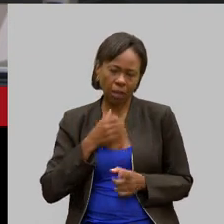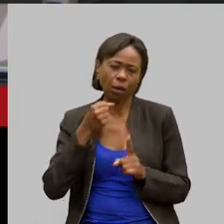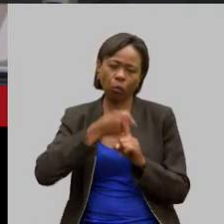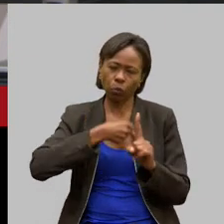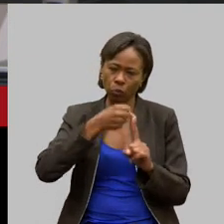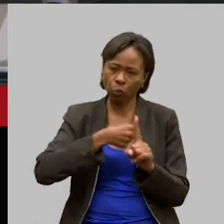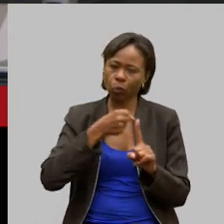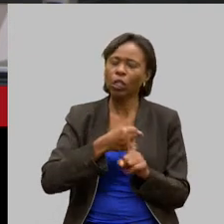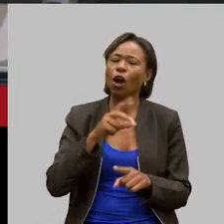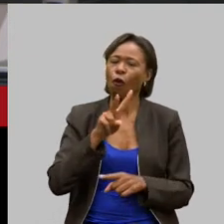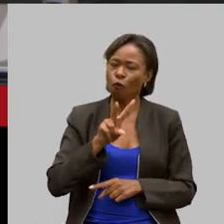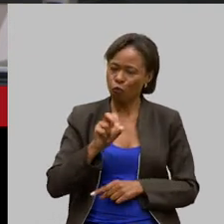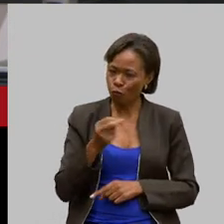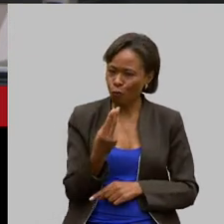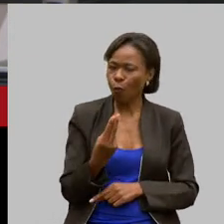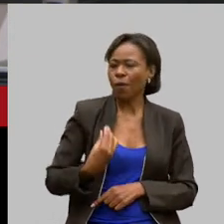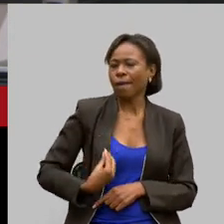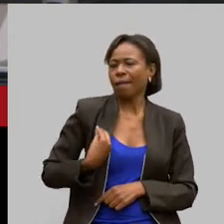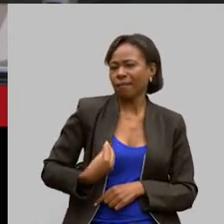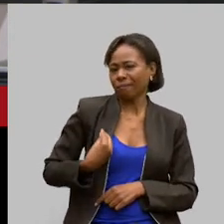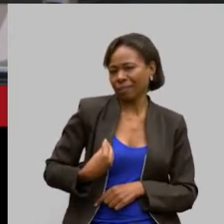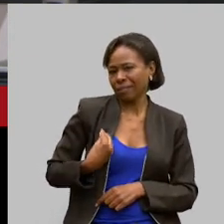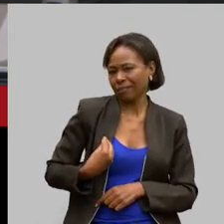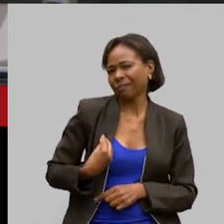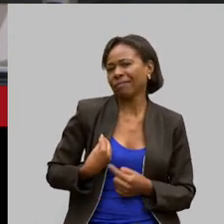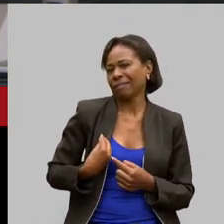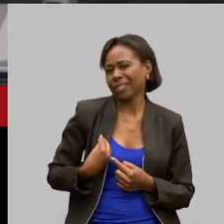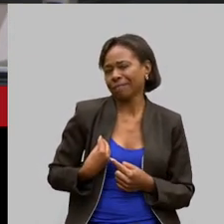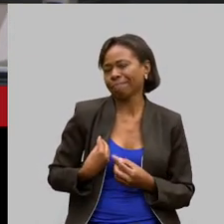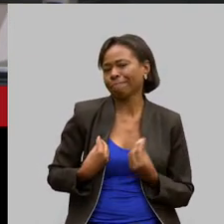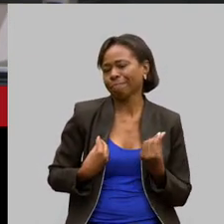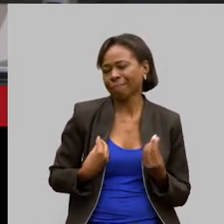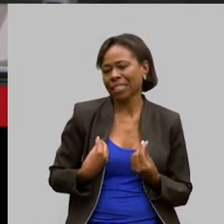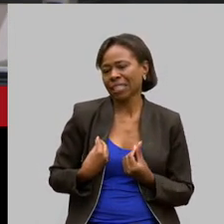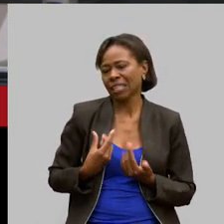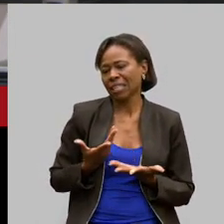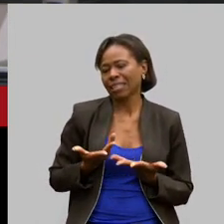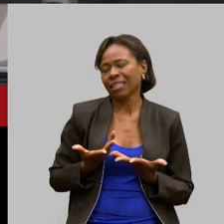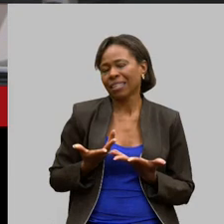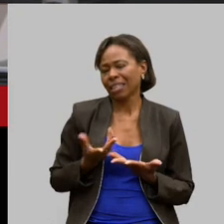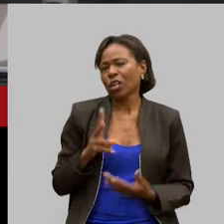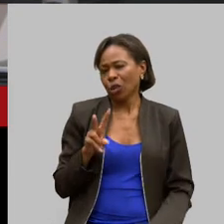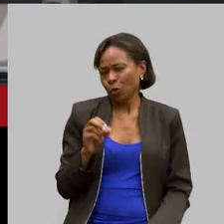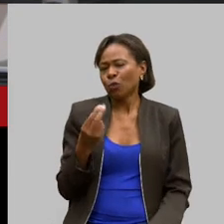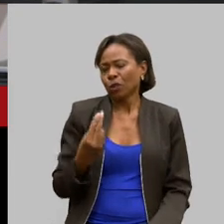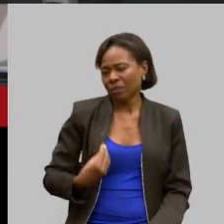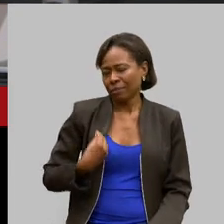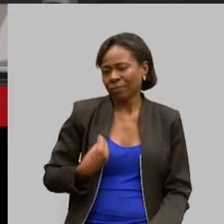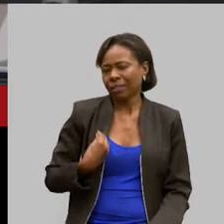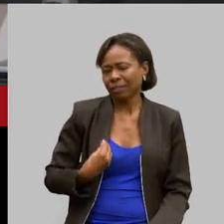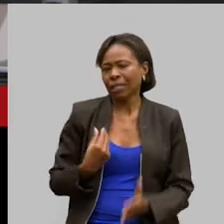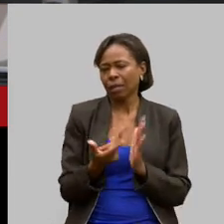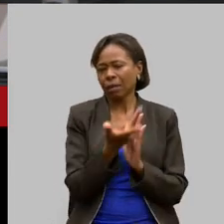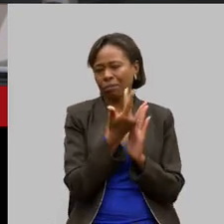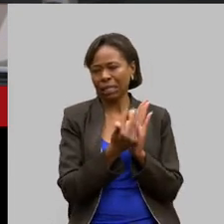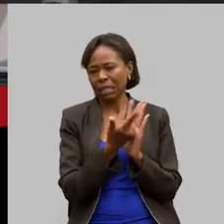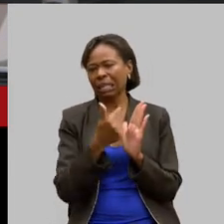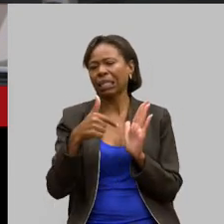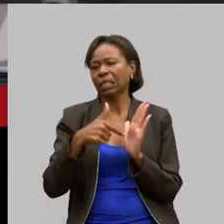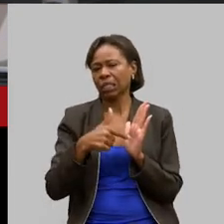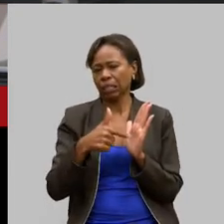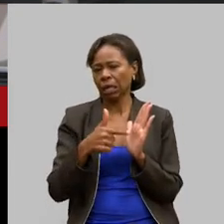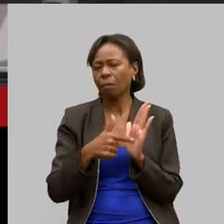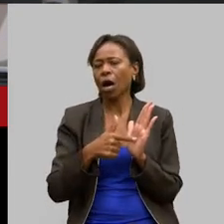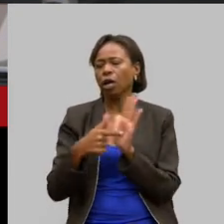para fazer Cristiano vou viver para fazer essa obra ser conhecida porque eu sei